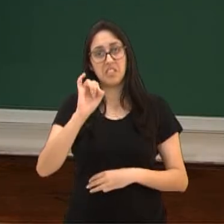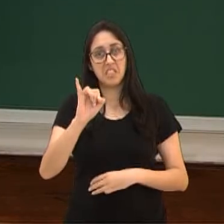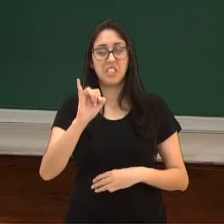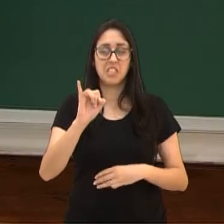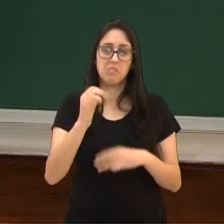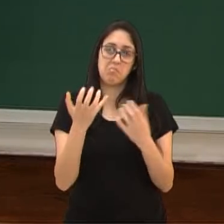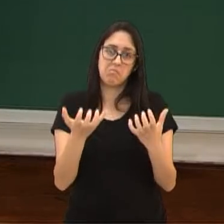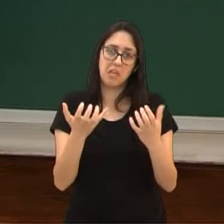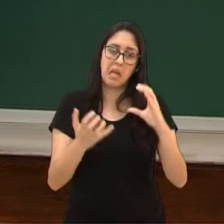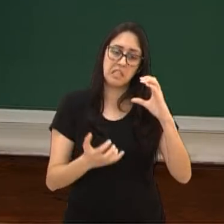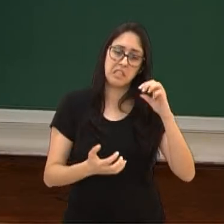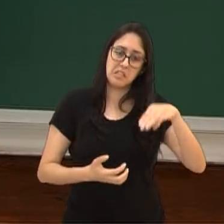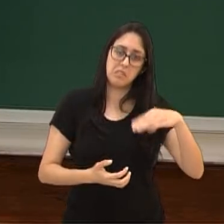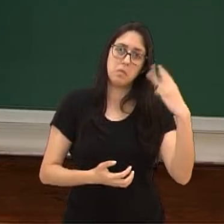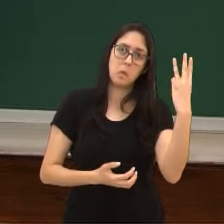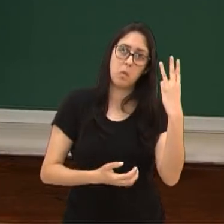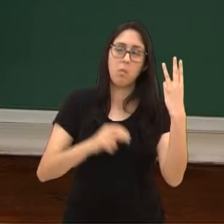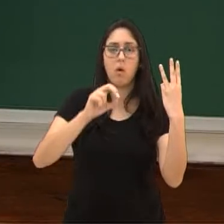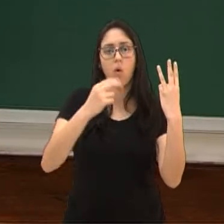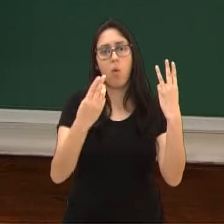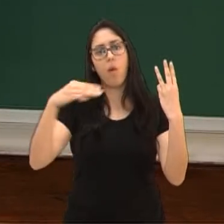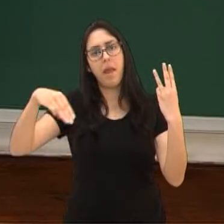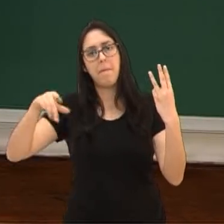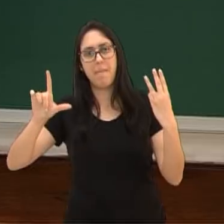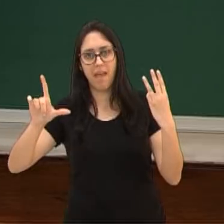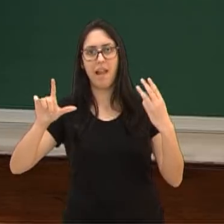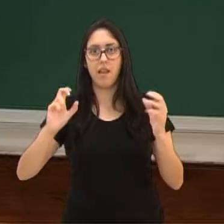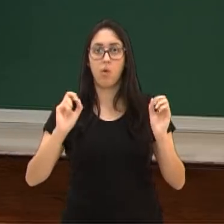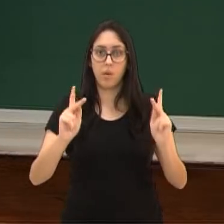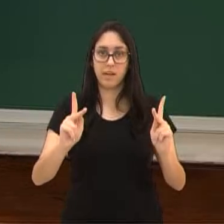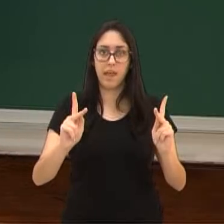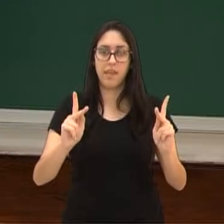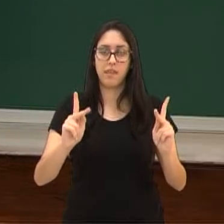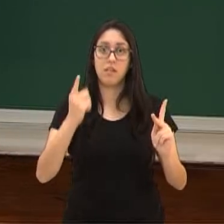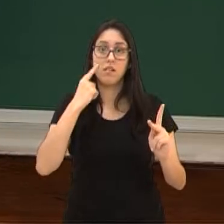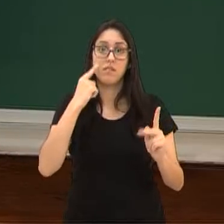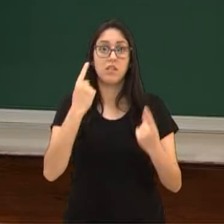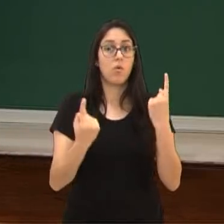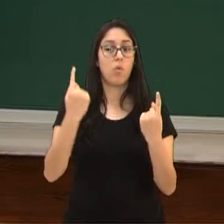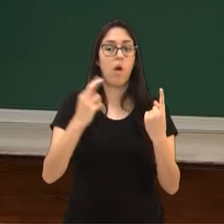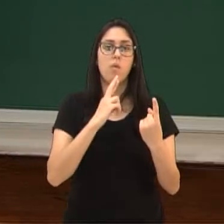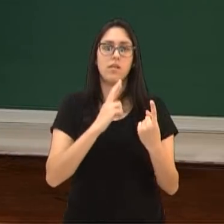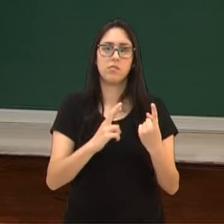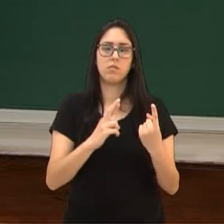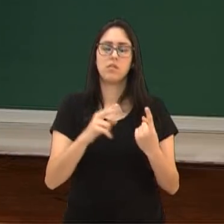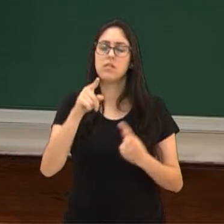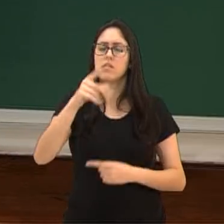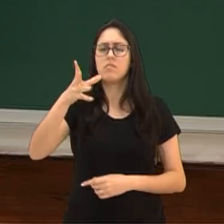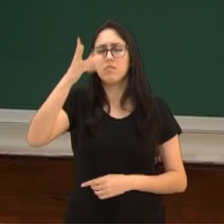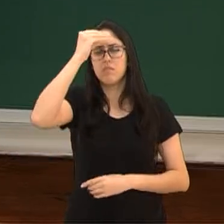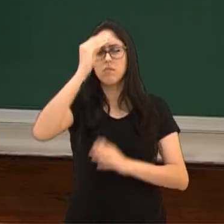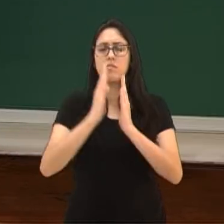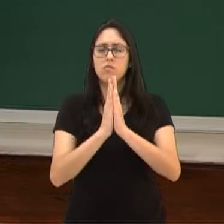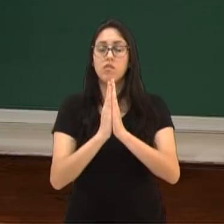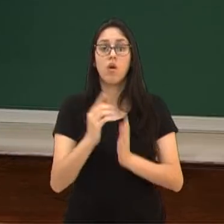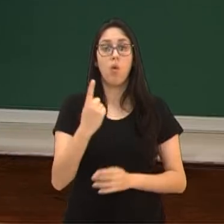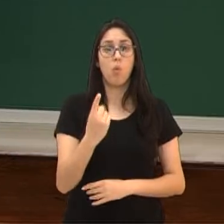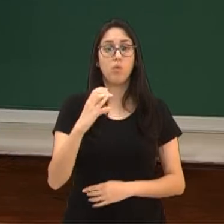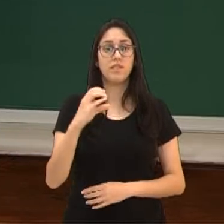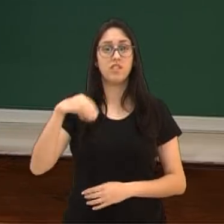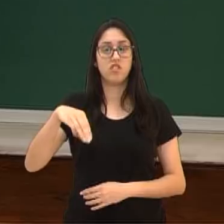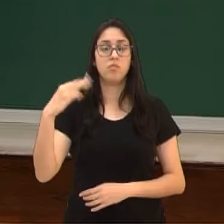unidade. Lembrou disso? Eu acho que esse é o detalhe mais difícil da gente lembrar aqui, né? Que 1 centímetro